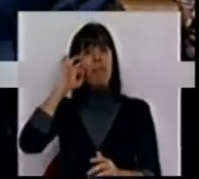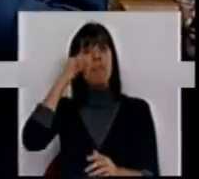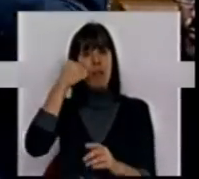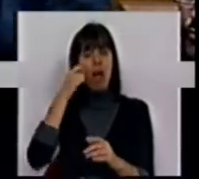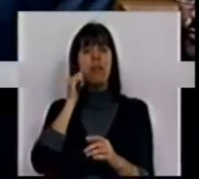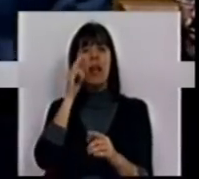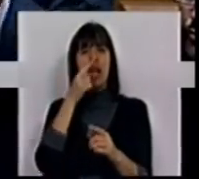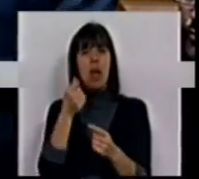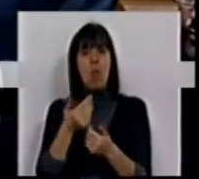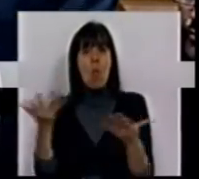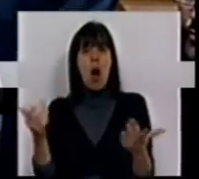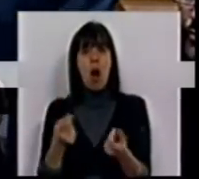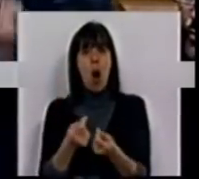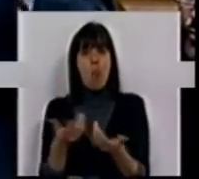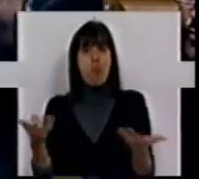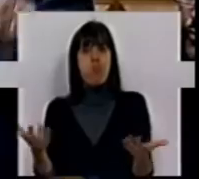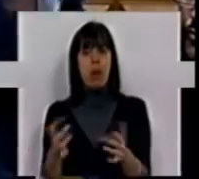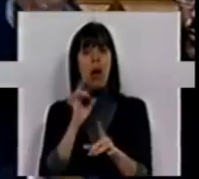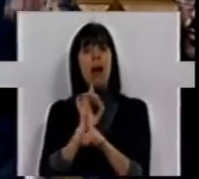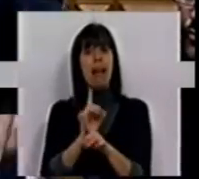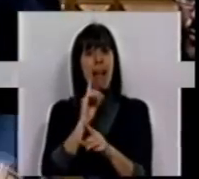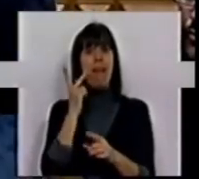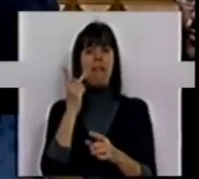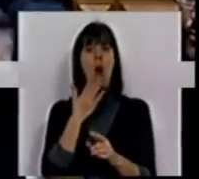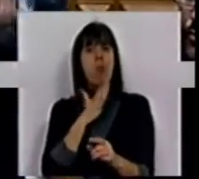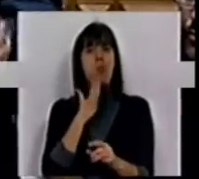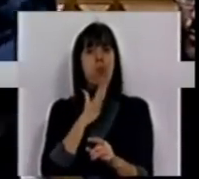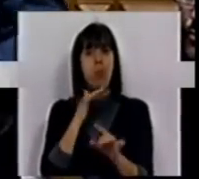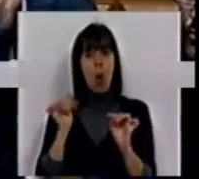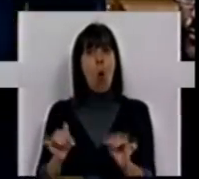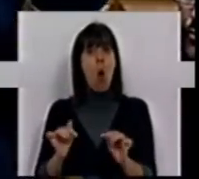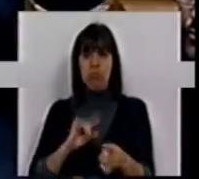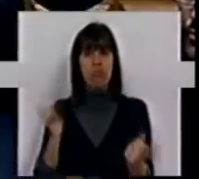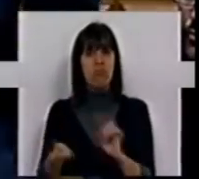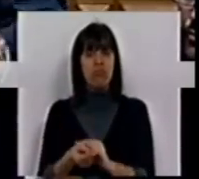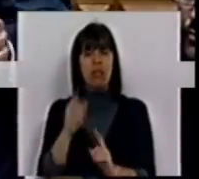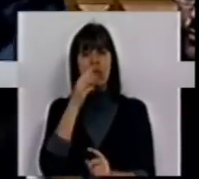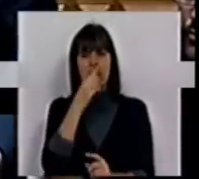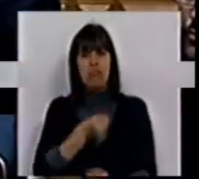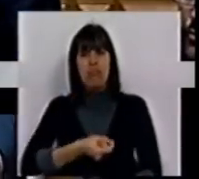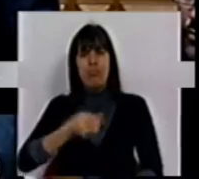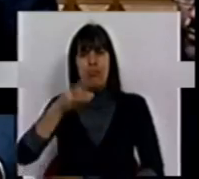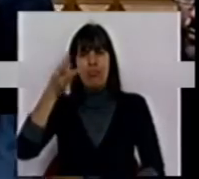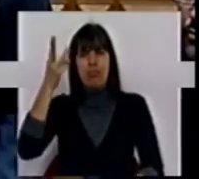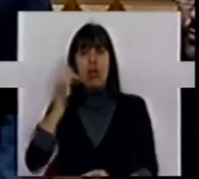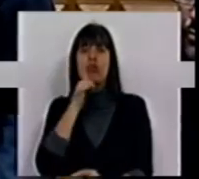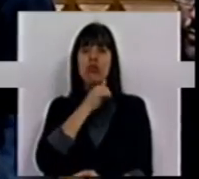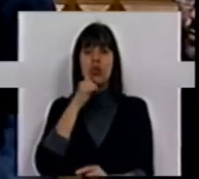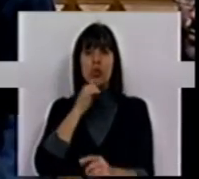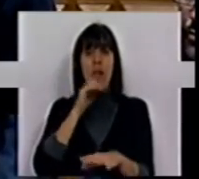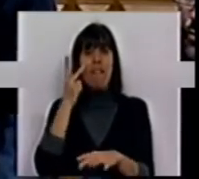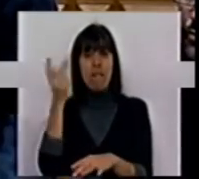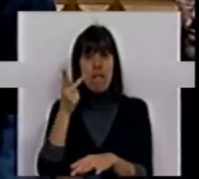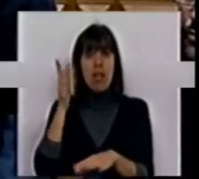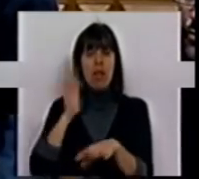lixou foi quem menos tem e menos pode. Mesmo aqueles que tinham uma vida remediada, hoje são centenas de milhares que estão a sofrer nas